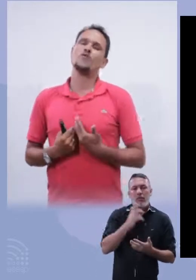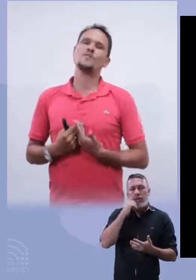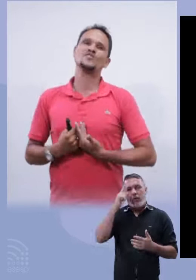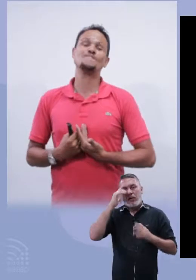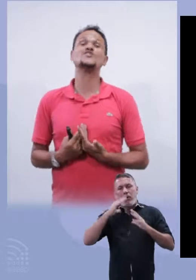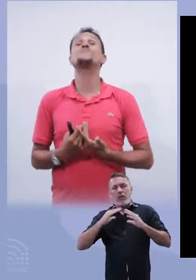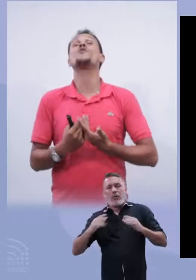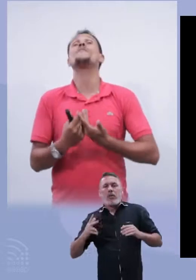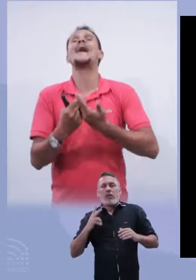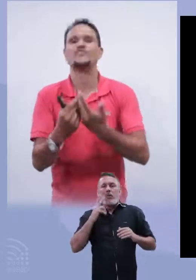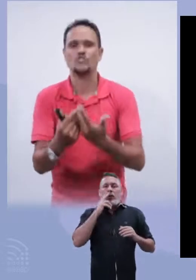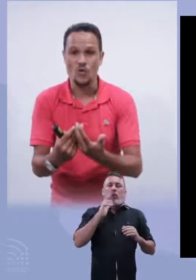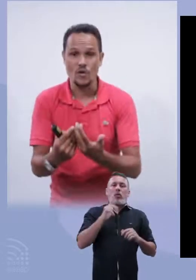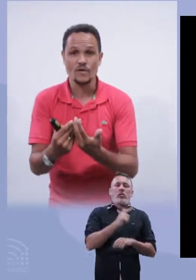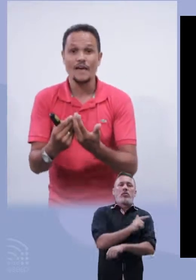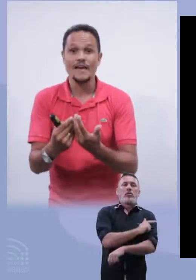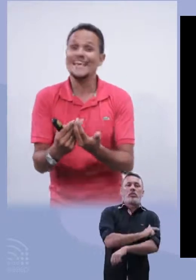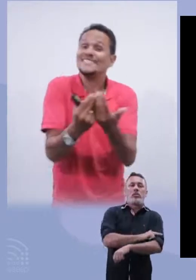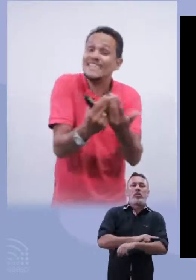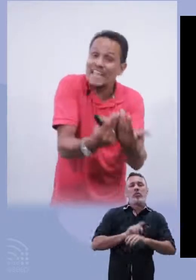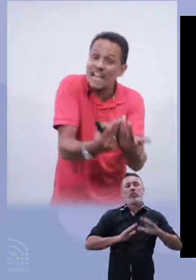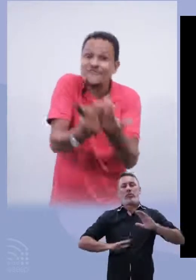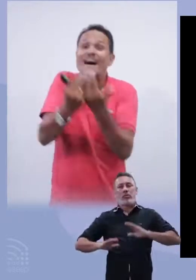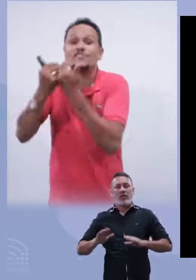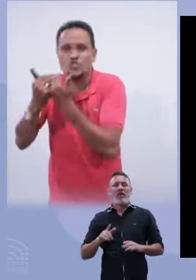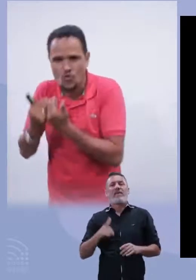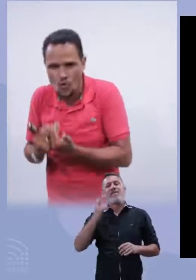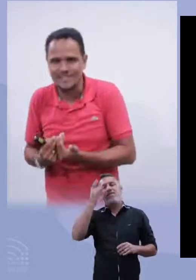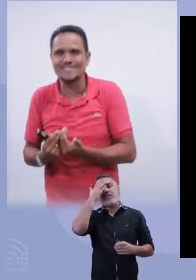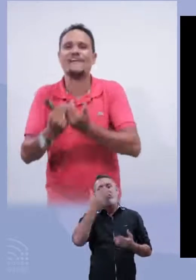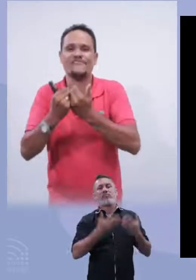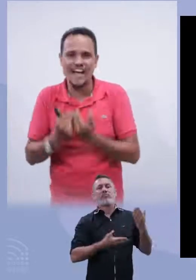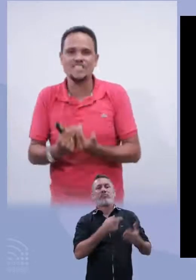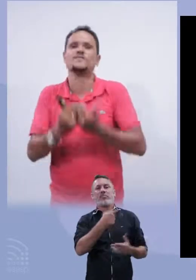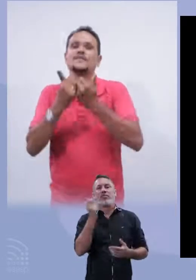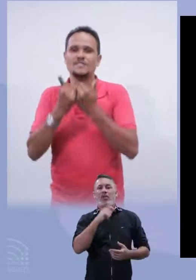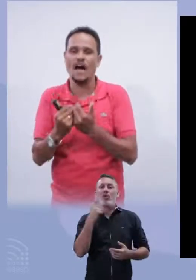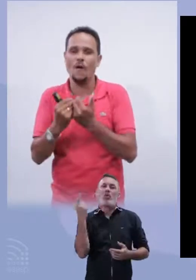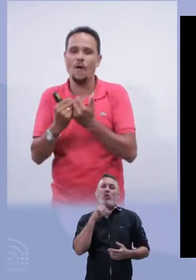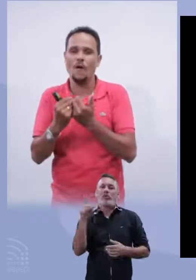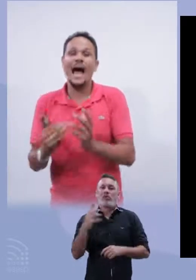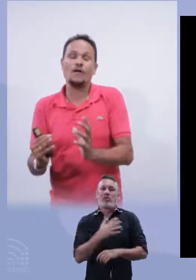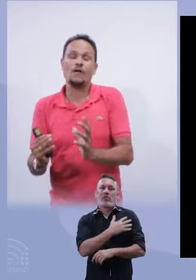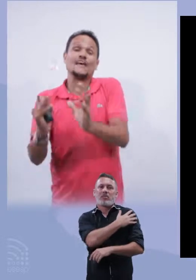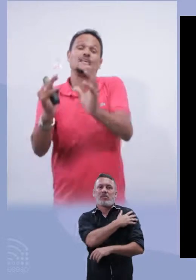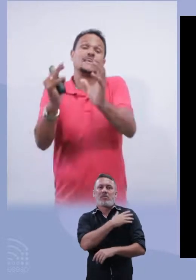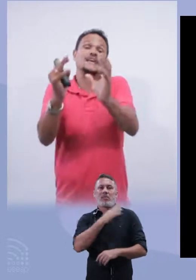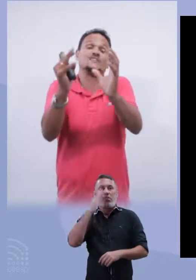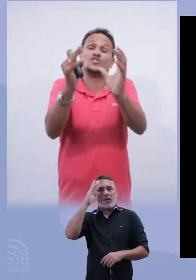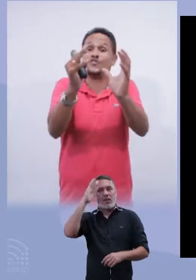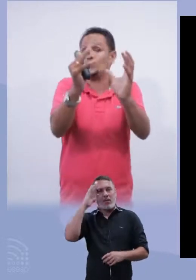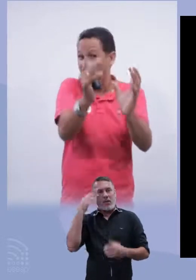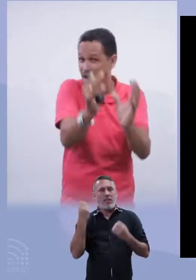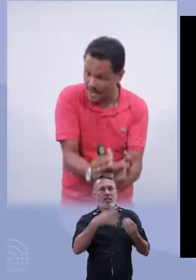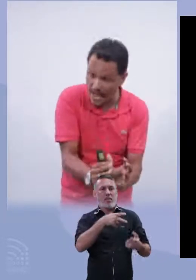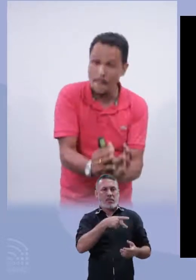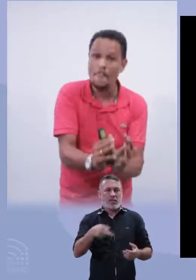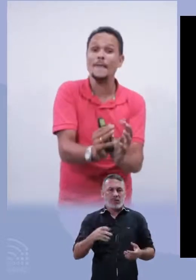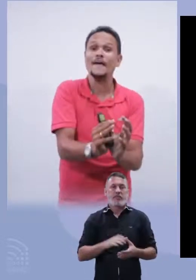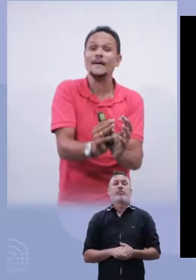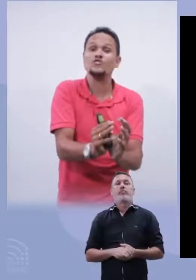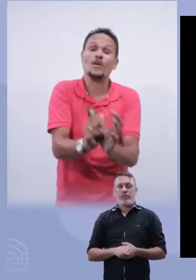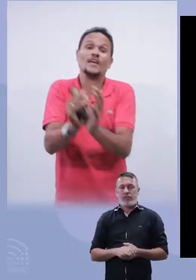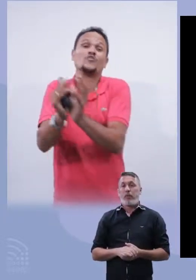mais, como eu posso dizer, mais diplomático, e aí seria fácil conquistar a faixa presidencial. Acontece que esse indivíduo